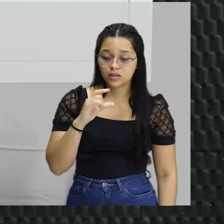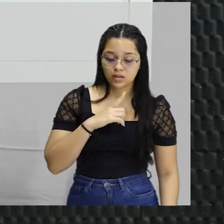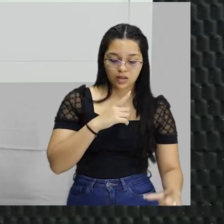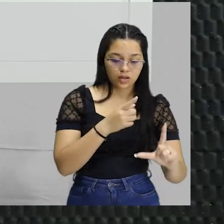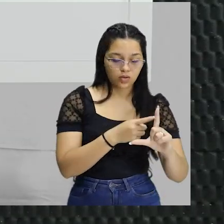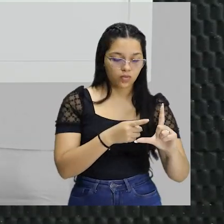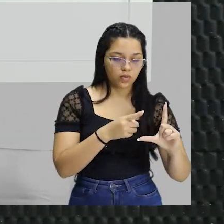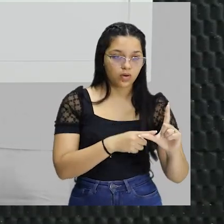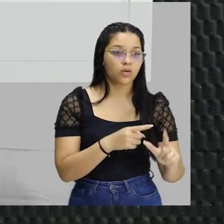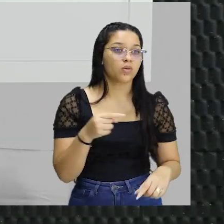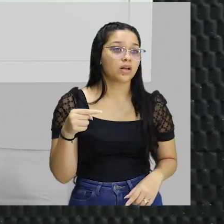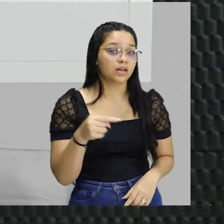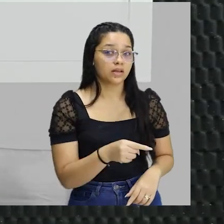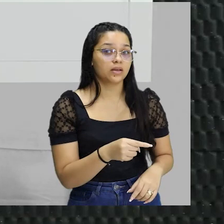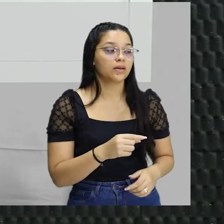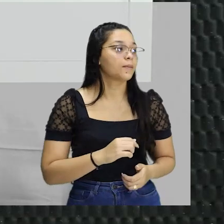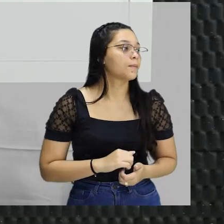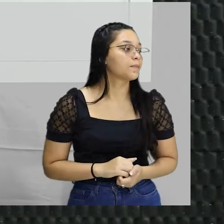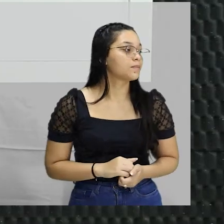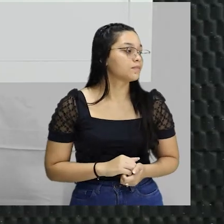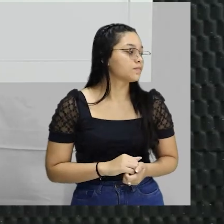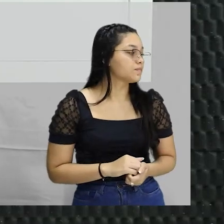ó,